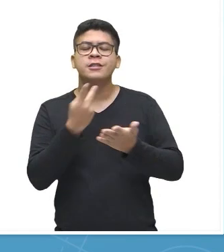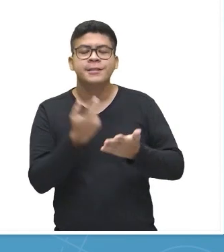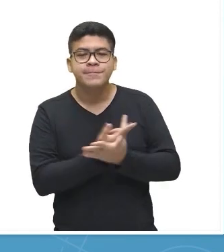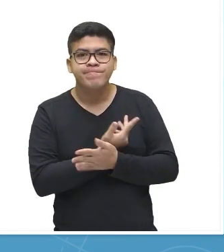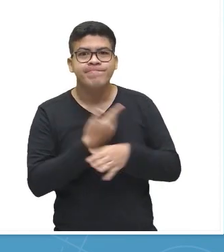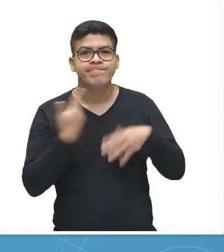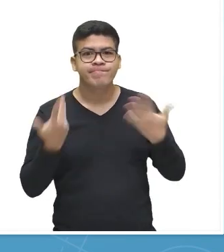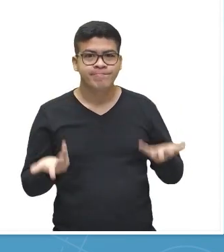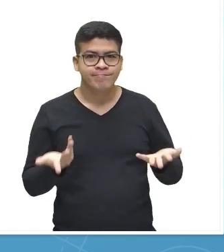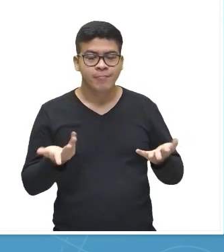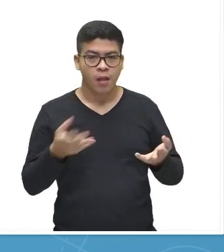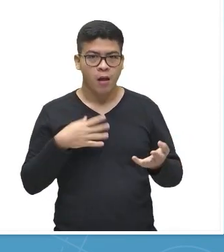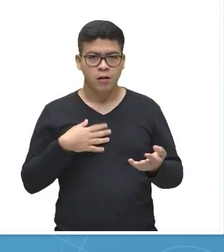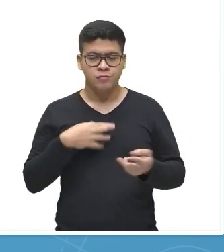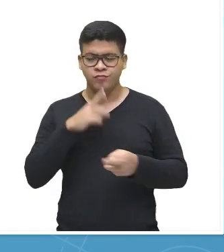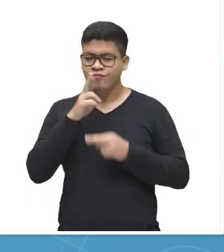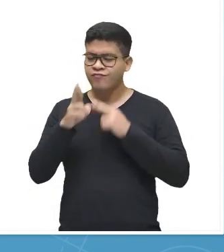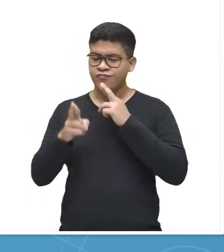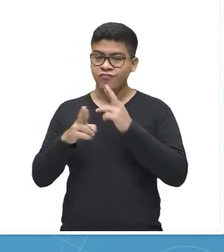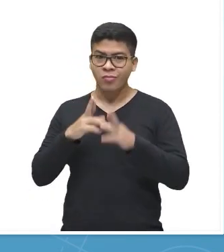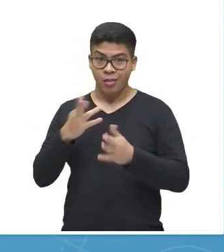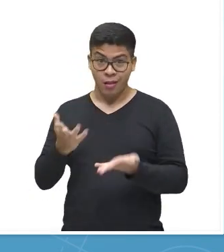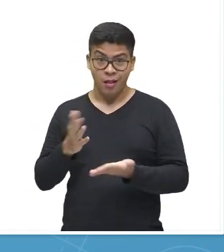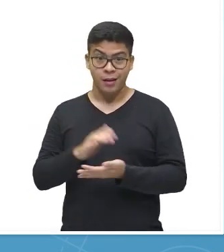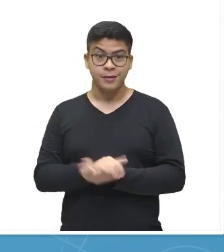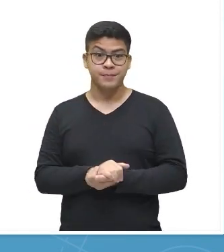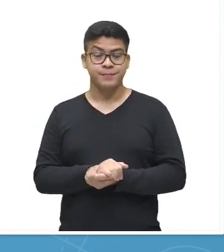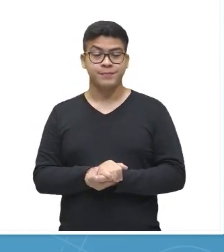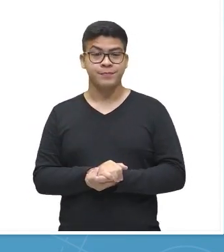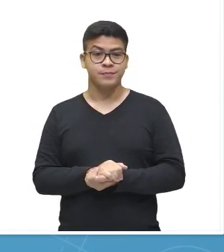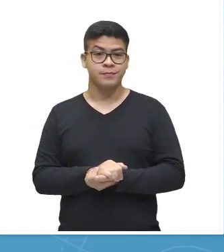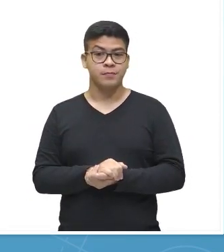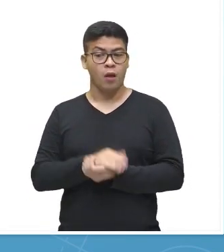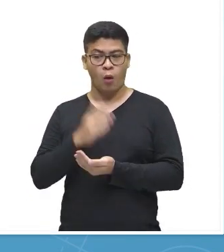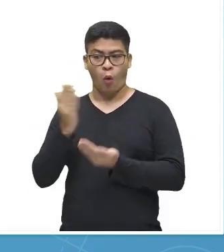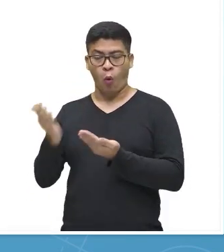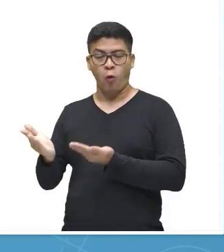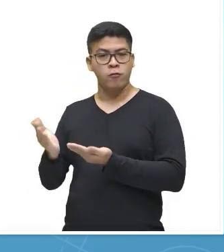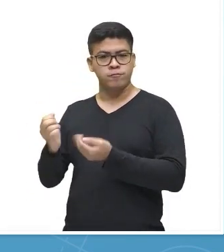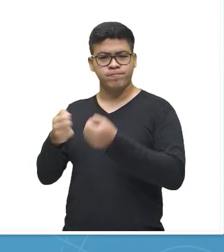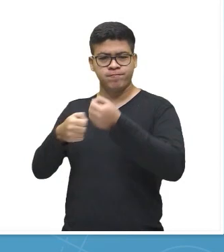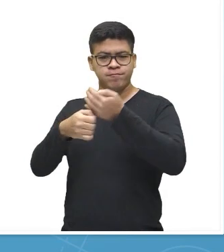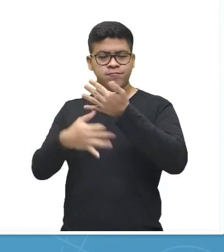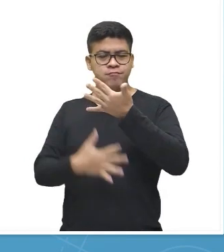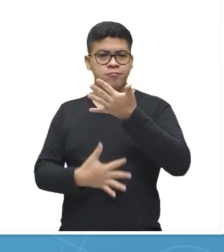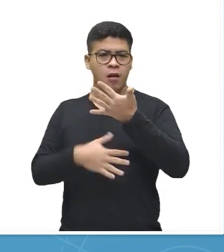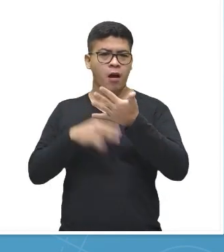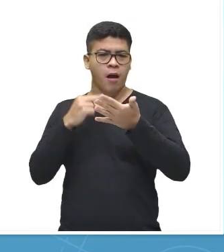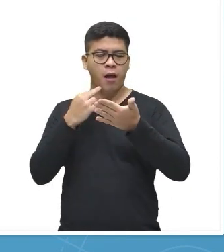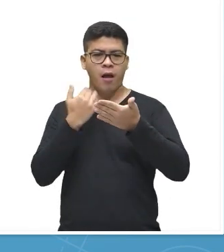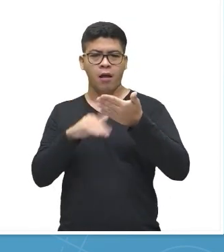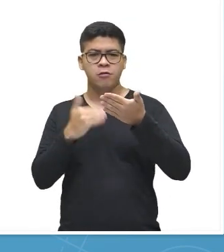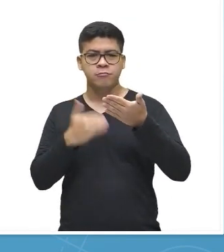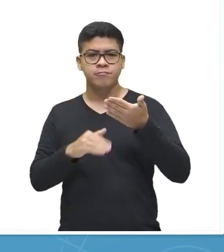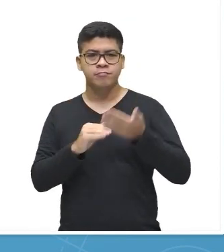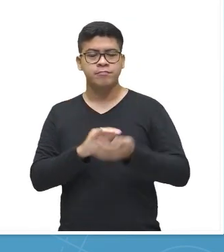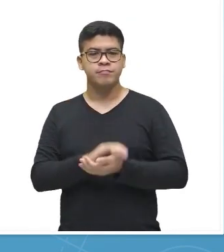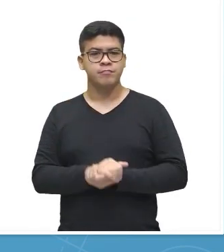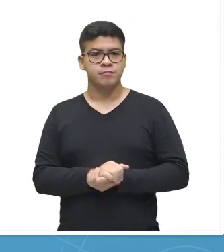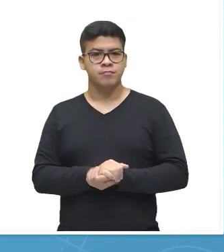vocês responderam aí no chat. O Paulo Henrique respondeu que é a B.